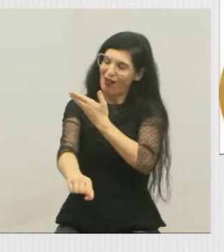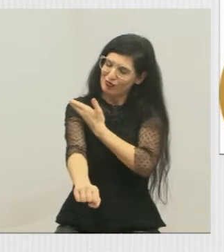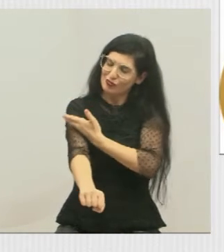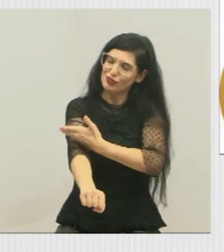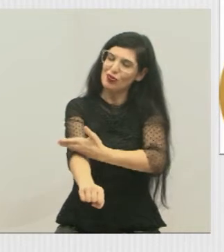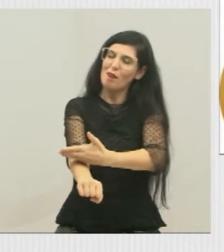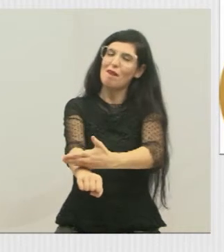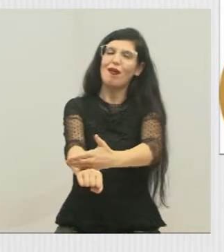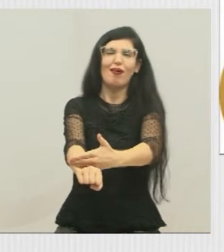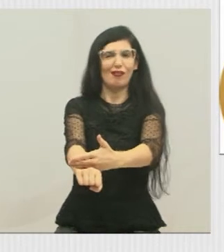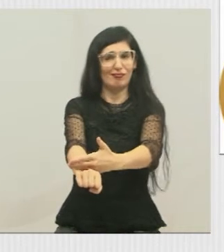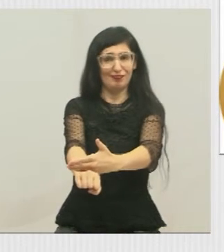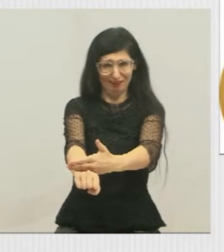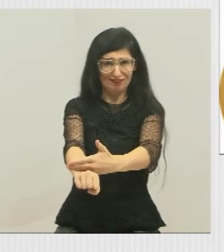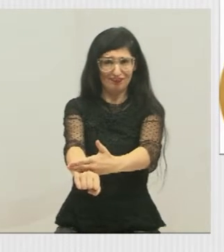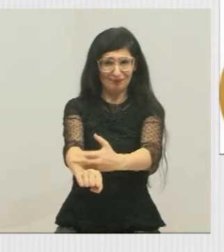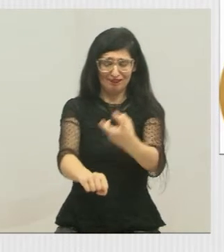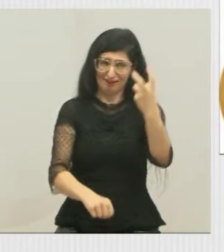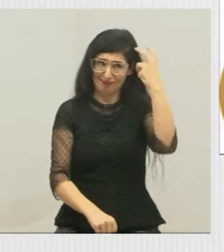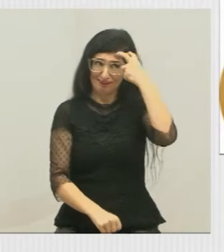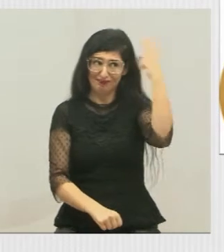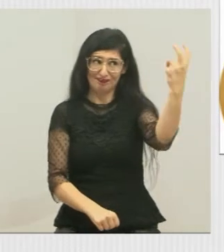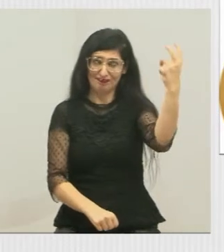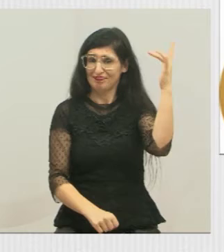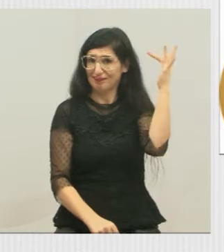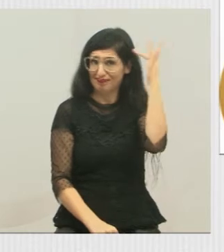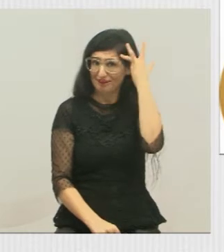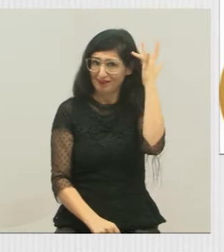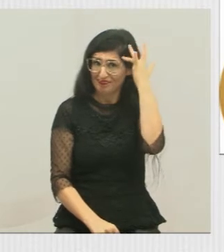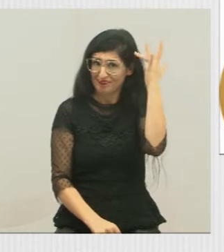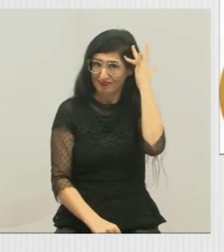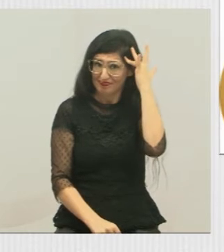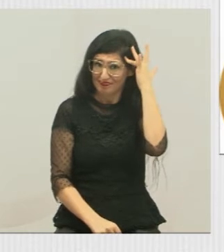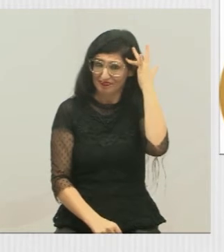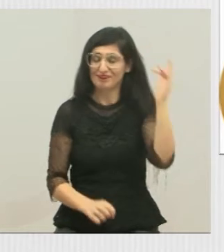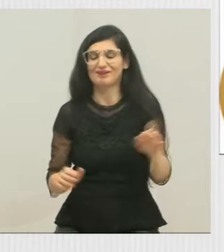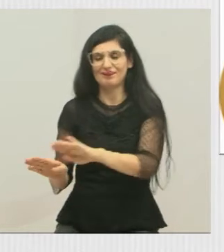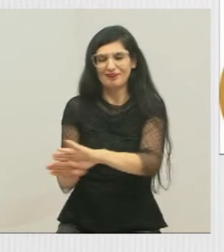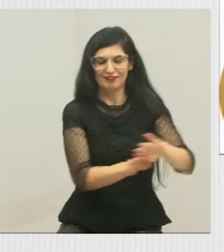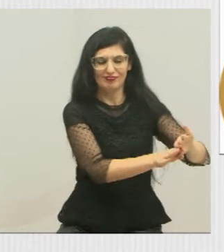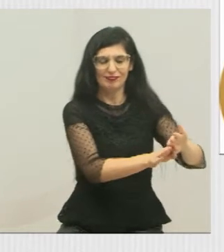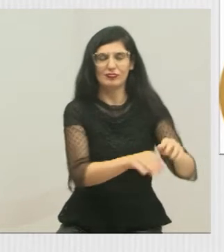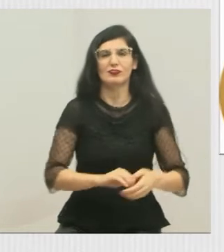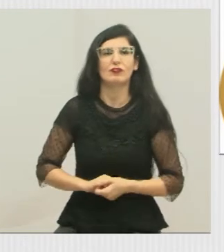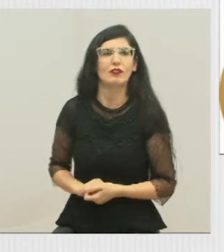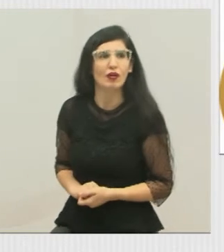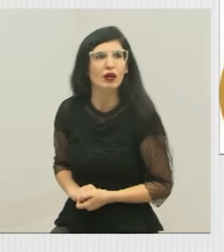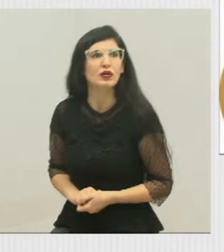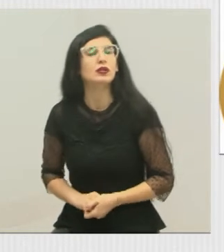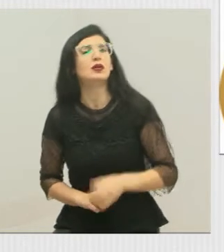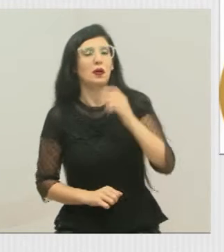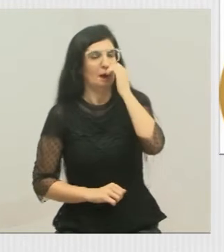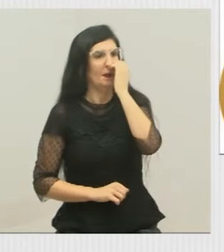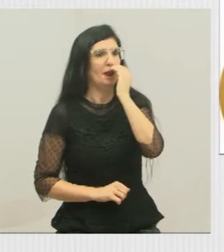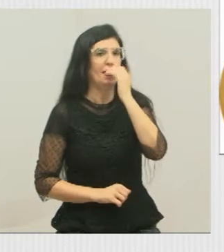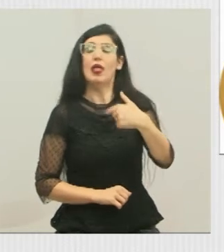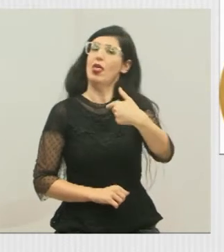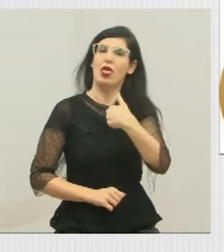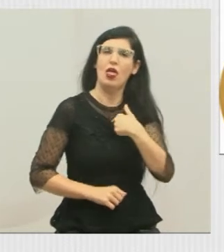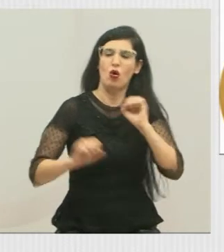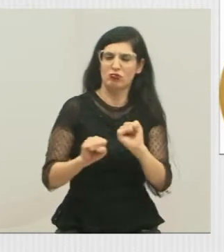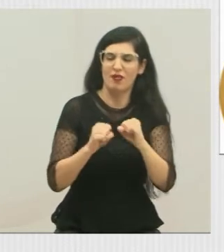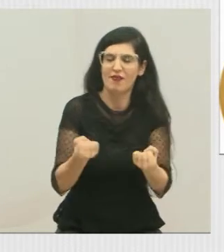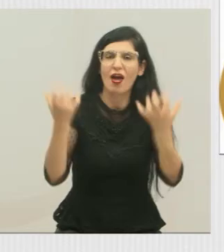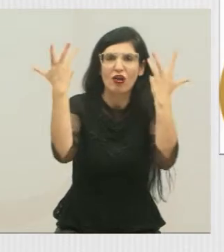e com relação ao trabalho né que nós fizemos realizamos na cidade sou da causa animal